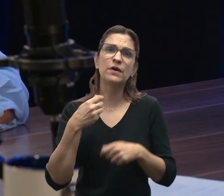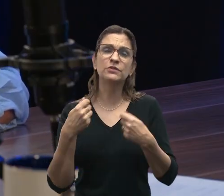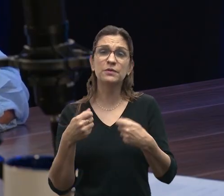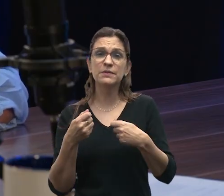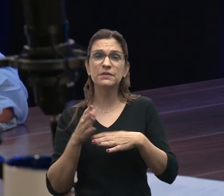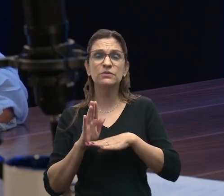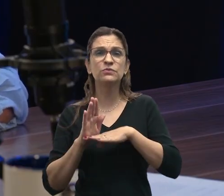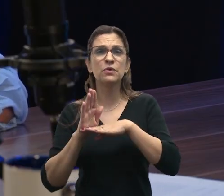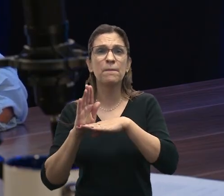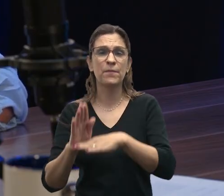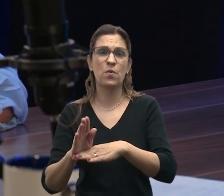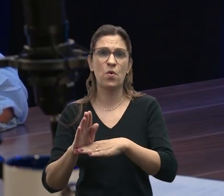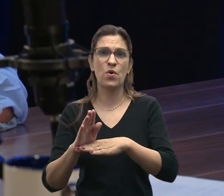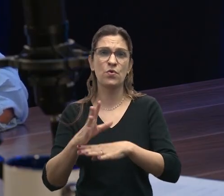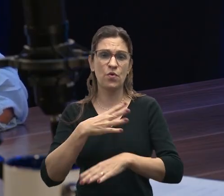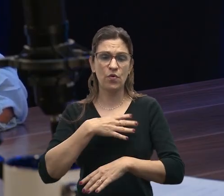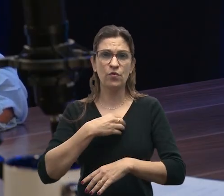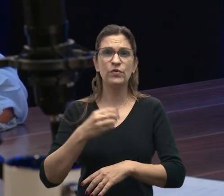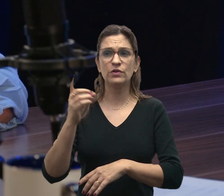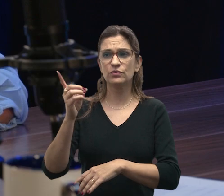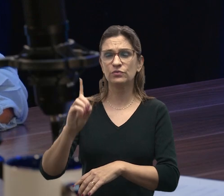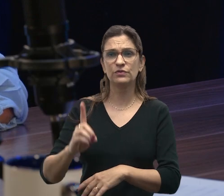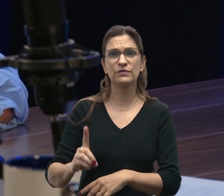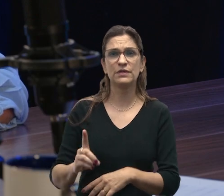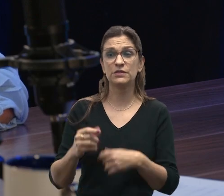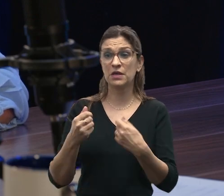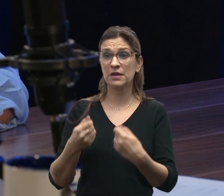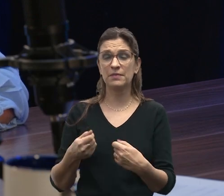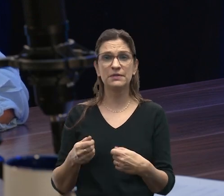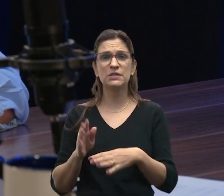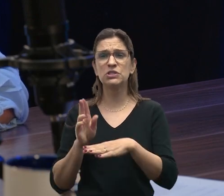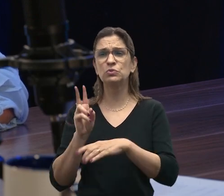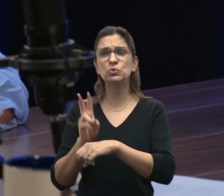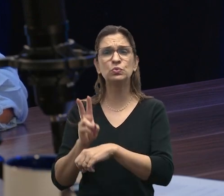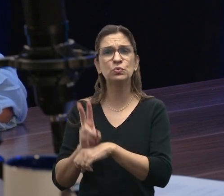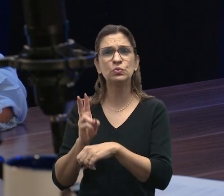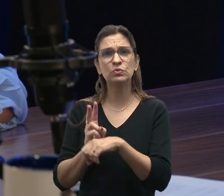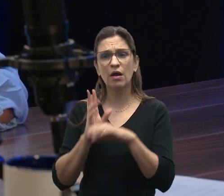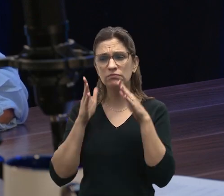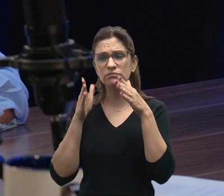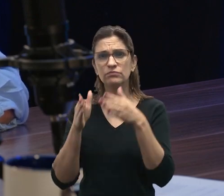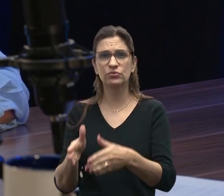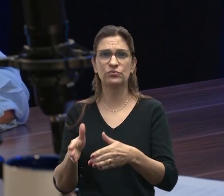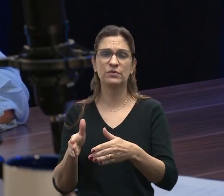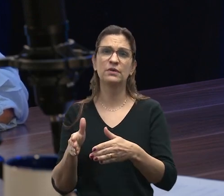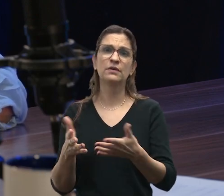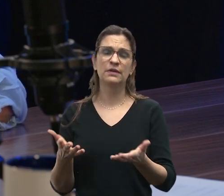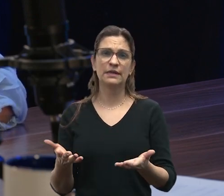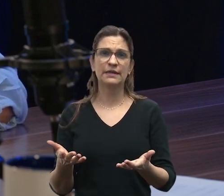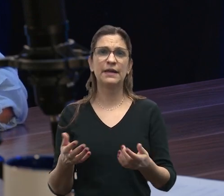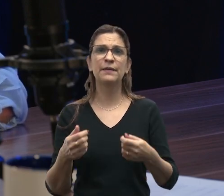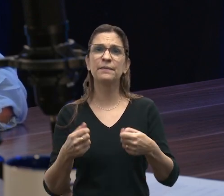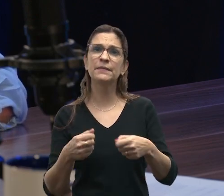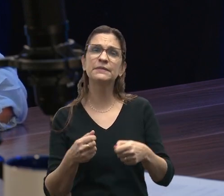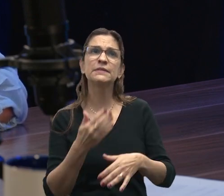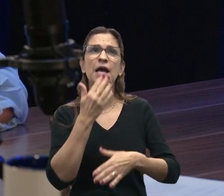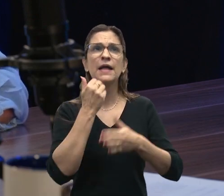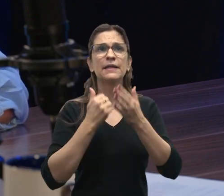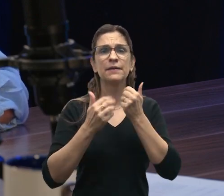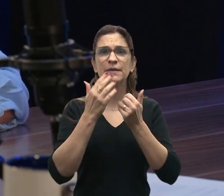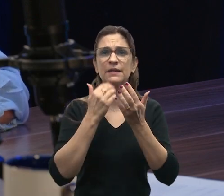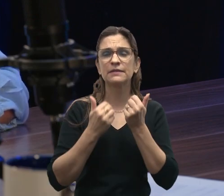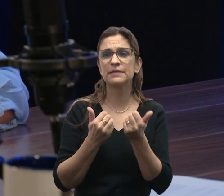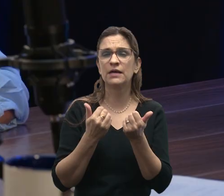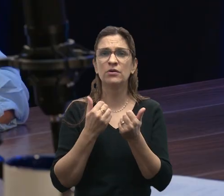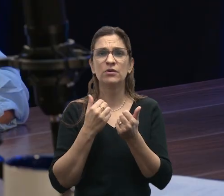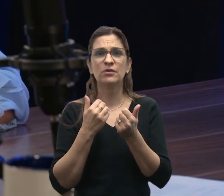de fralda e não têm dinheiro para comprar. Você já se imaginou assim? Você precisar para a tua higiene e não conseguir, você precisar para a tua alimentação e não